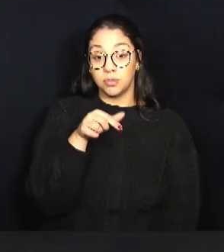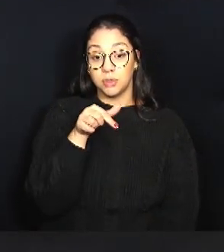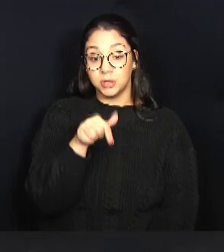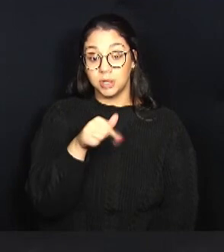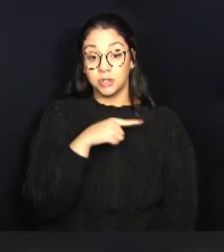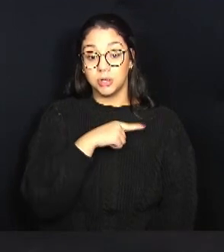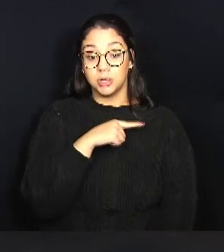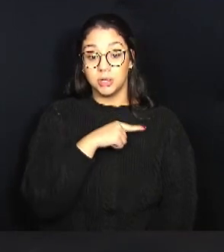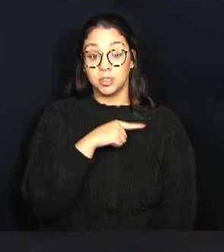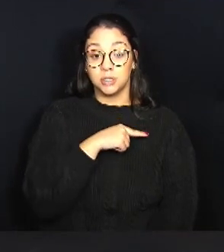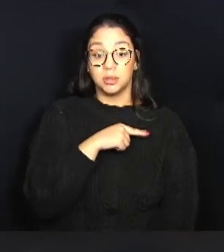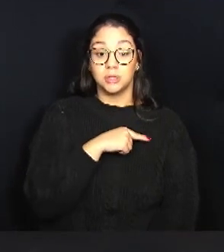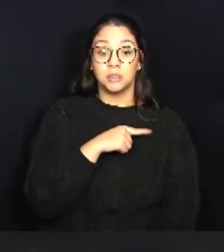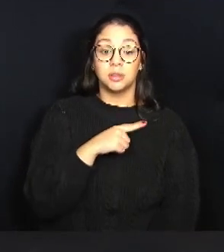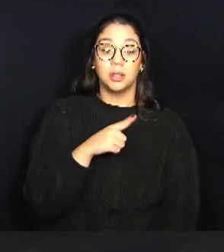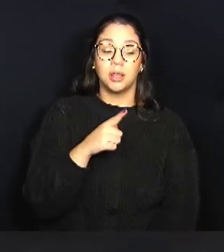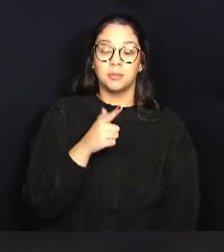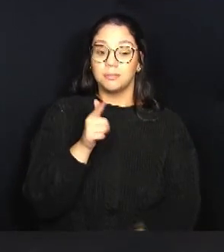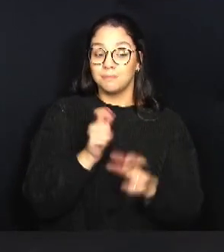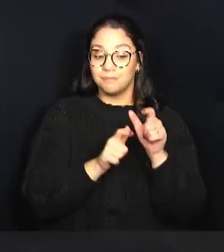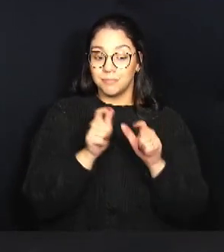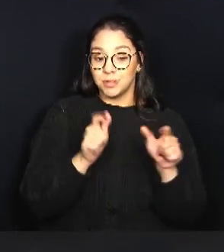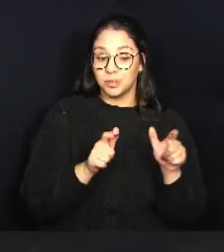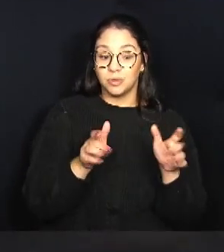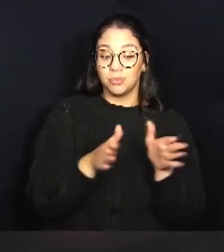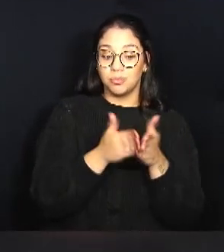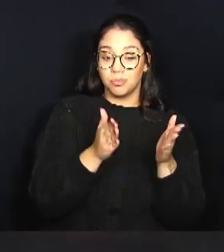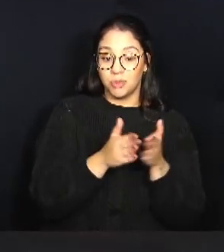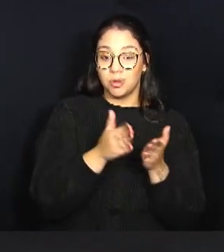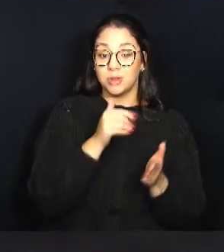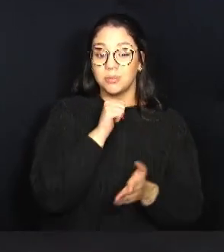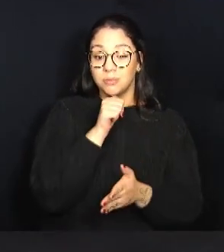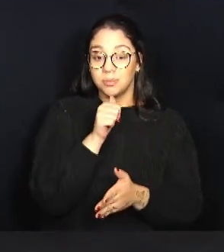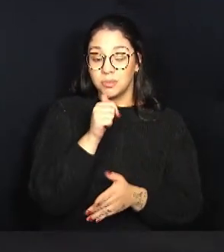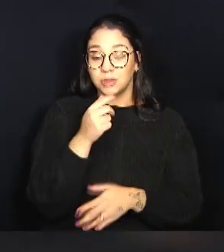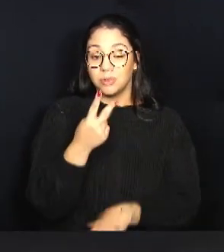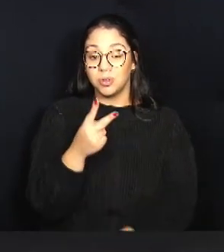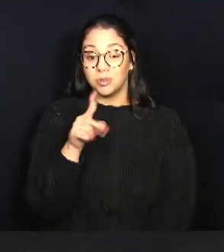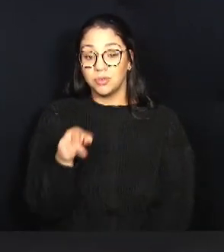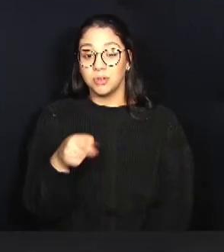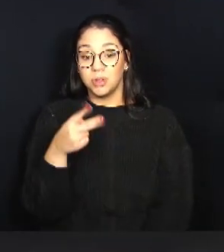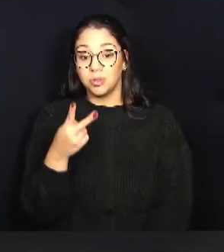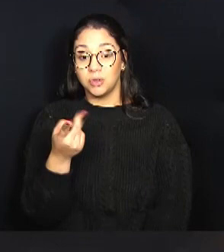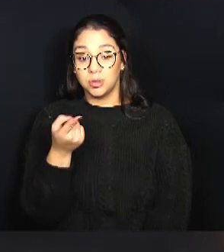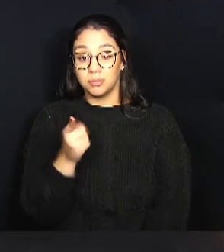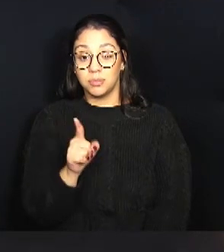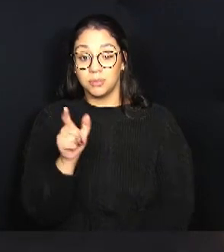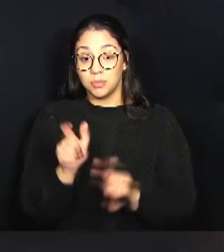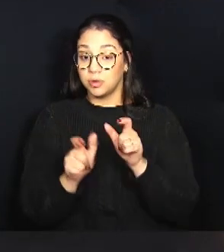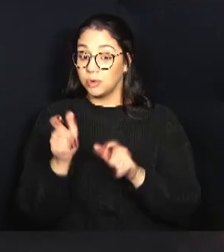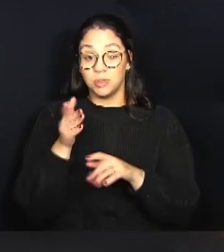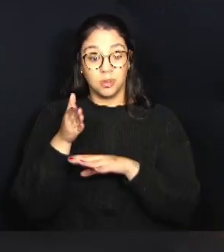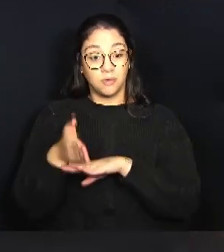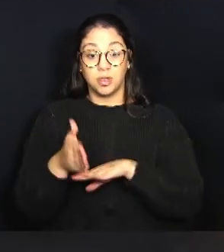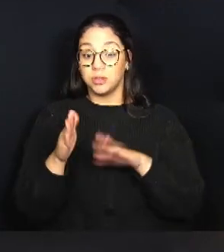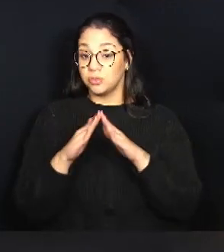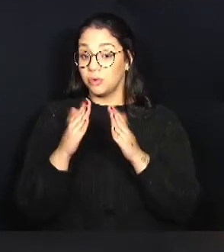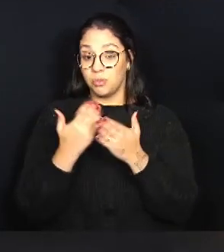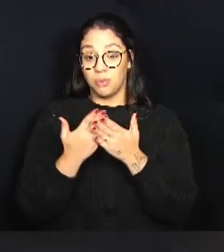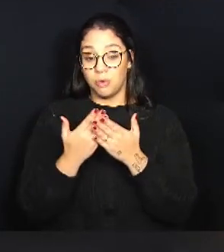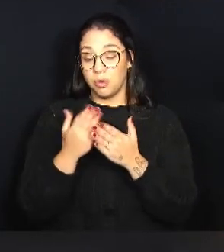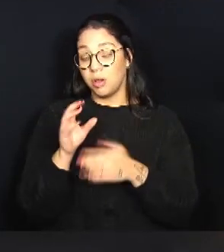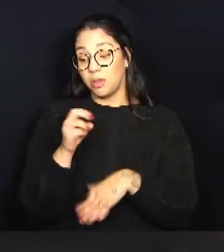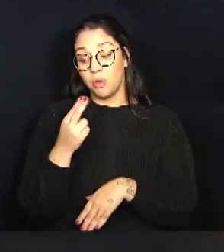e 2,2 mil pessoas, deste número no total, estão sem ir à escola ou sem ir ao